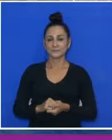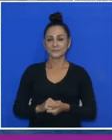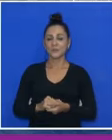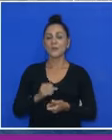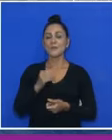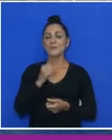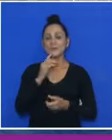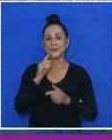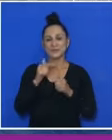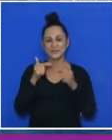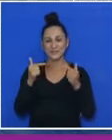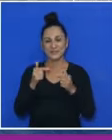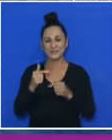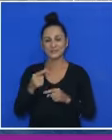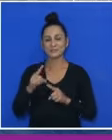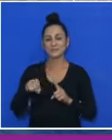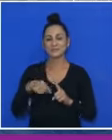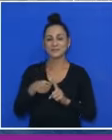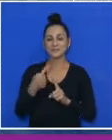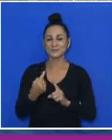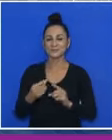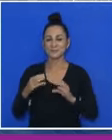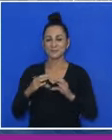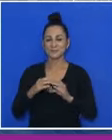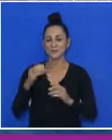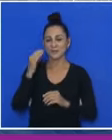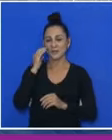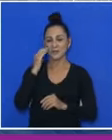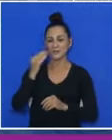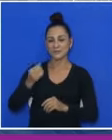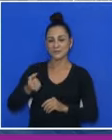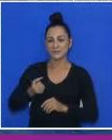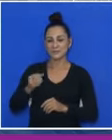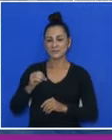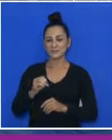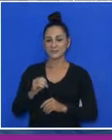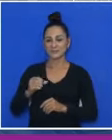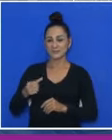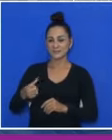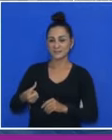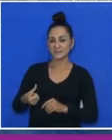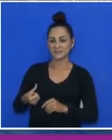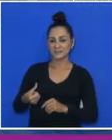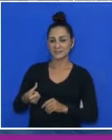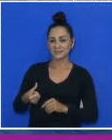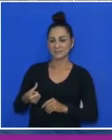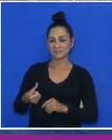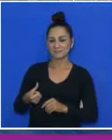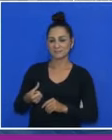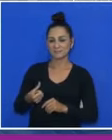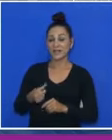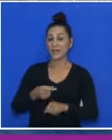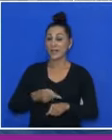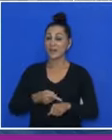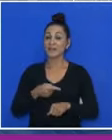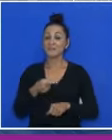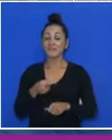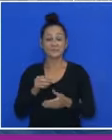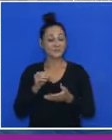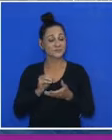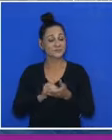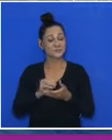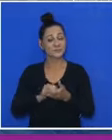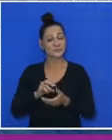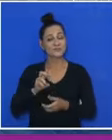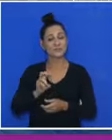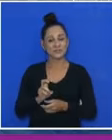Boa sorte. Mais uma bola chegando. Rosa, 06. Rosa, 06. Agora, faltam 5